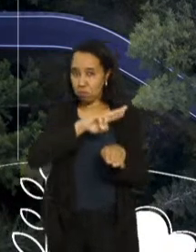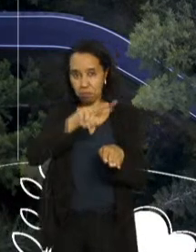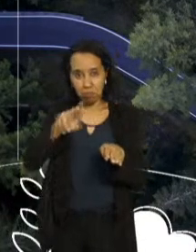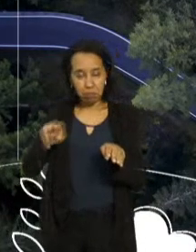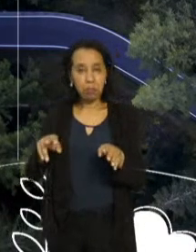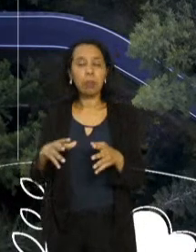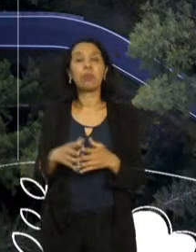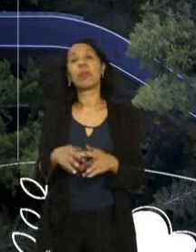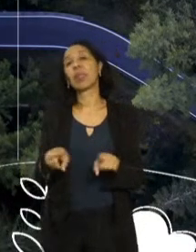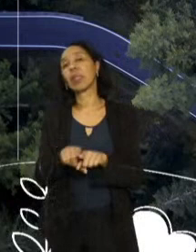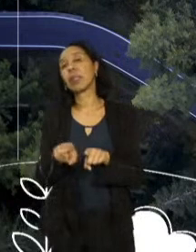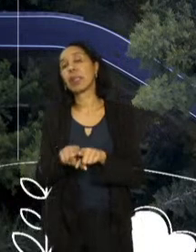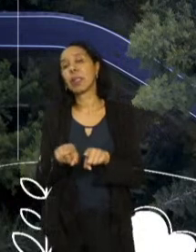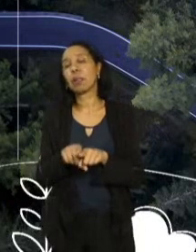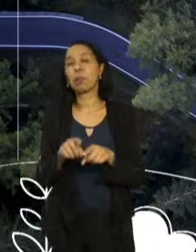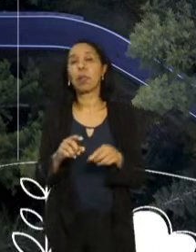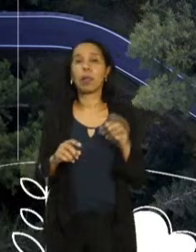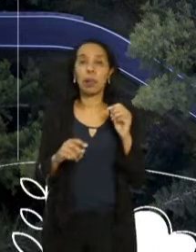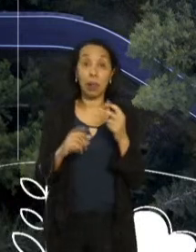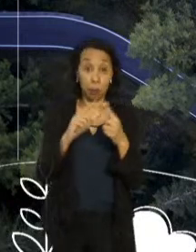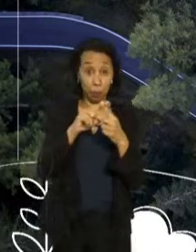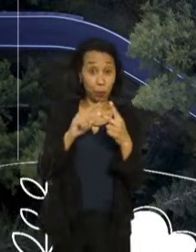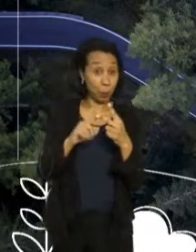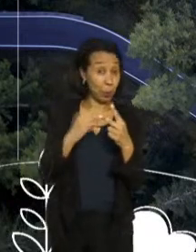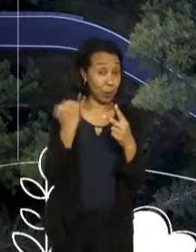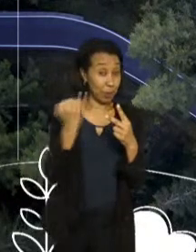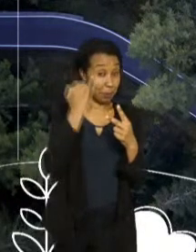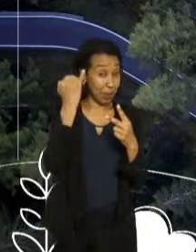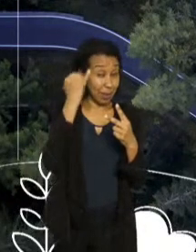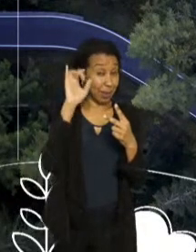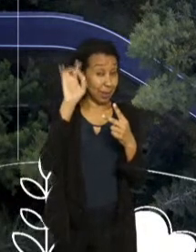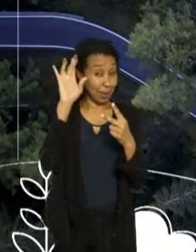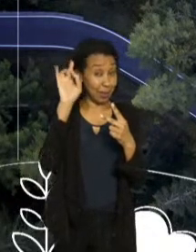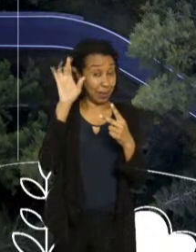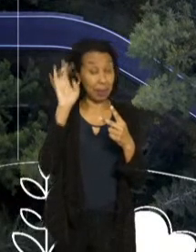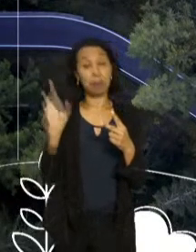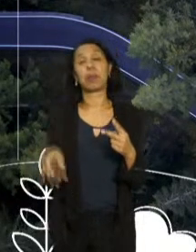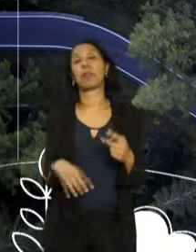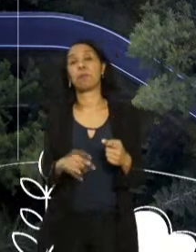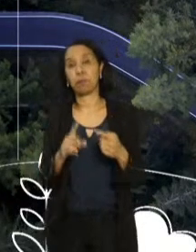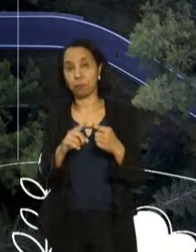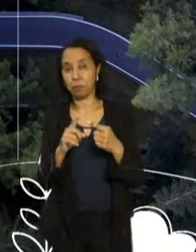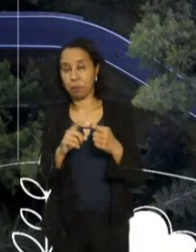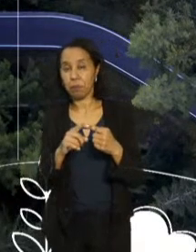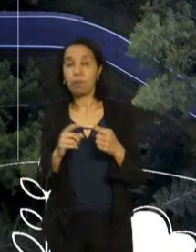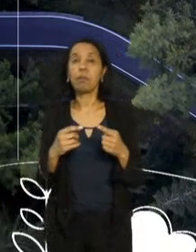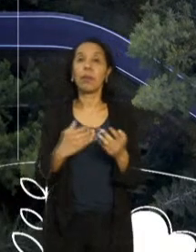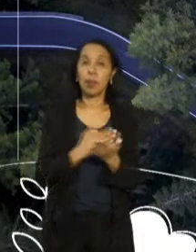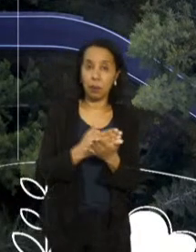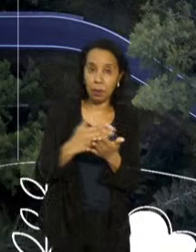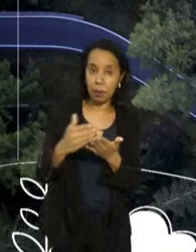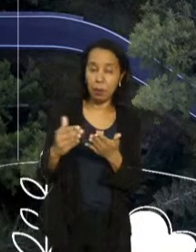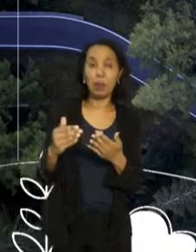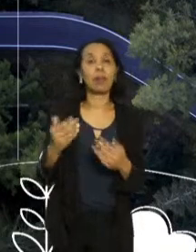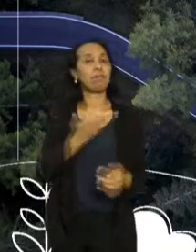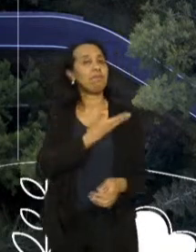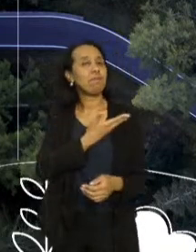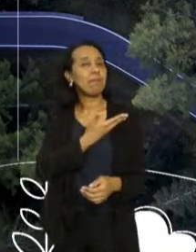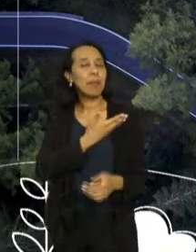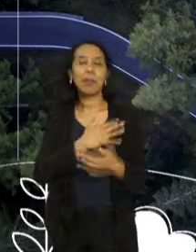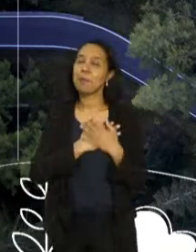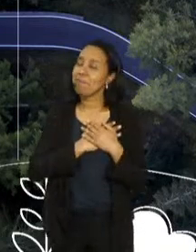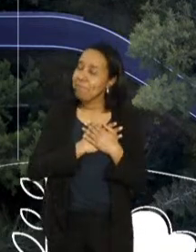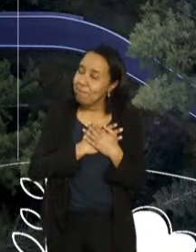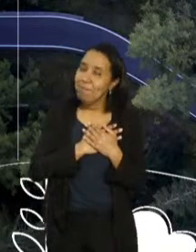foi aí presenteado por duas apresentações fantásticas aí, primeiro começando com o nosso amigo, querido